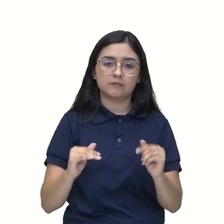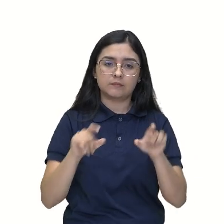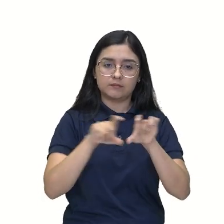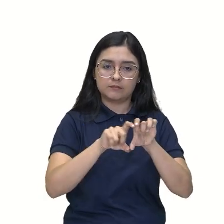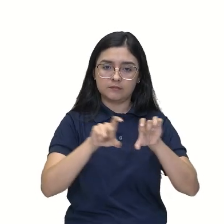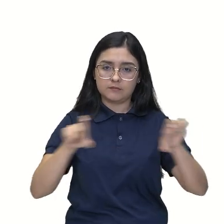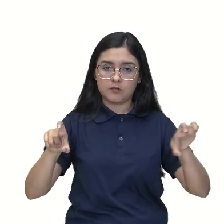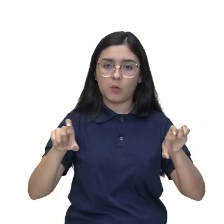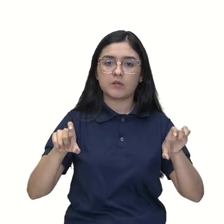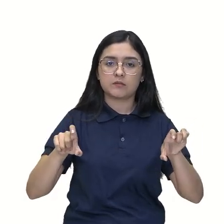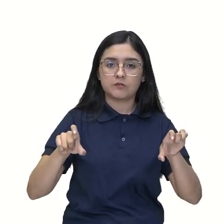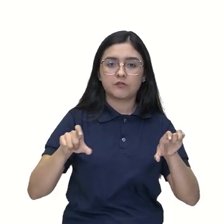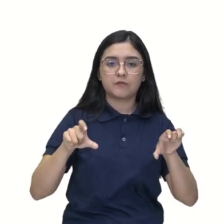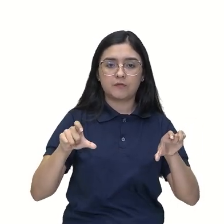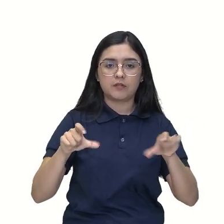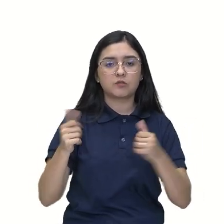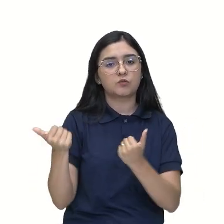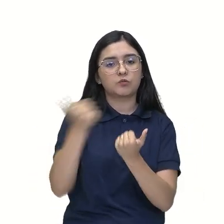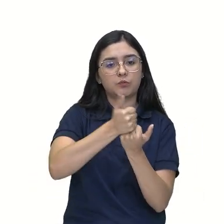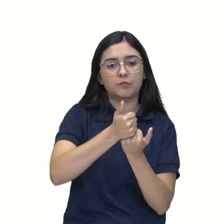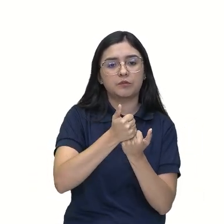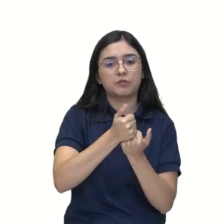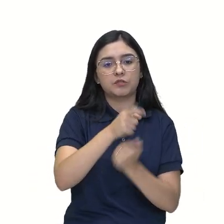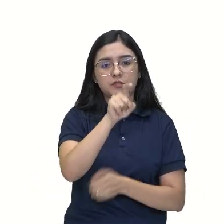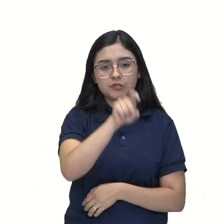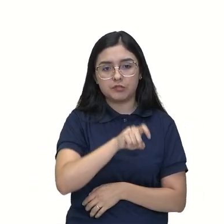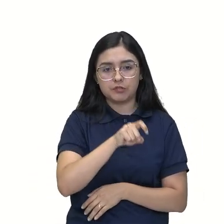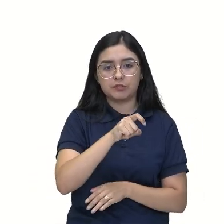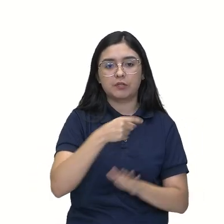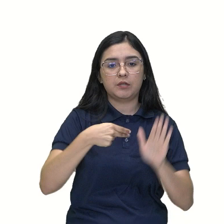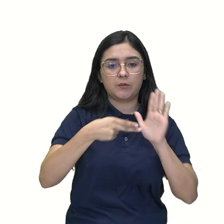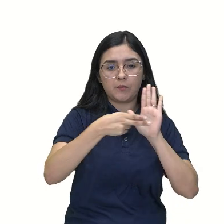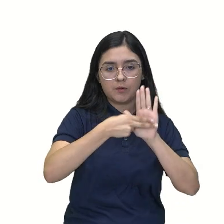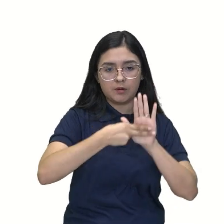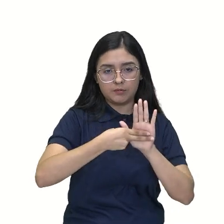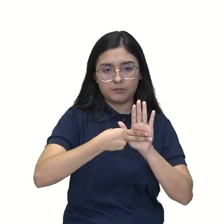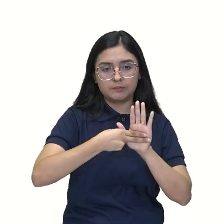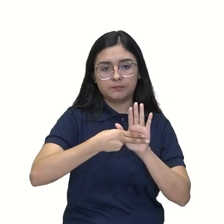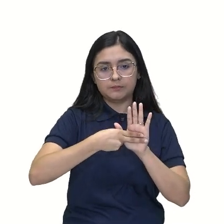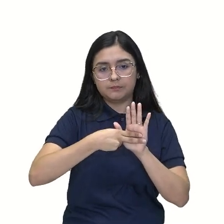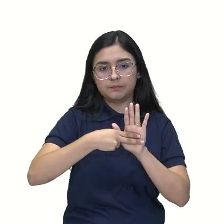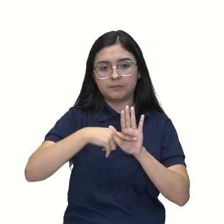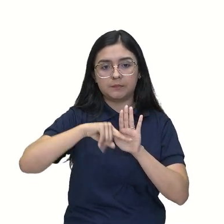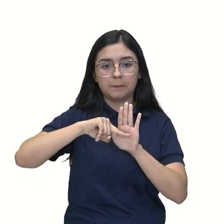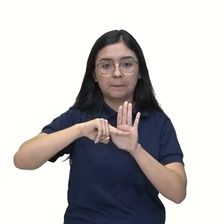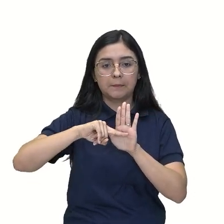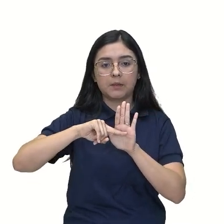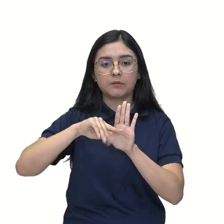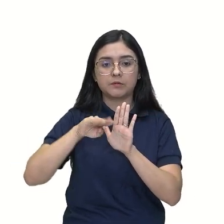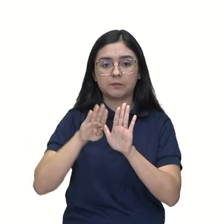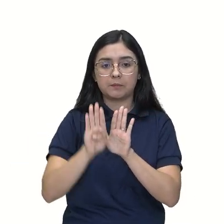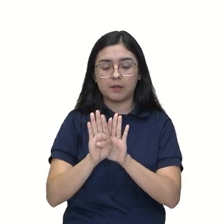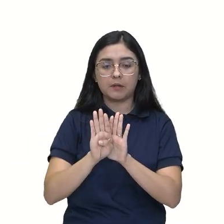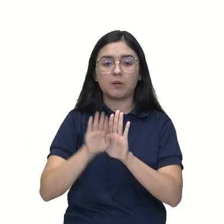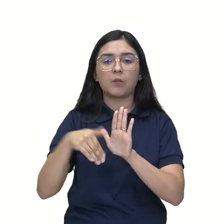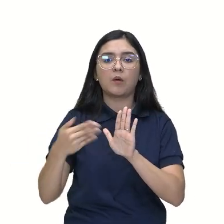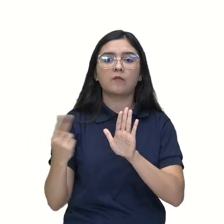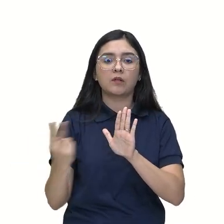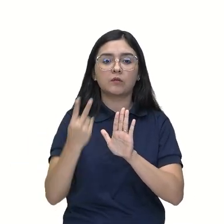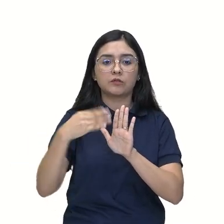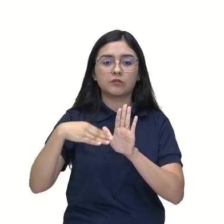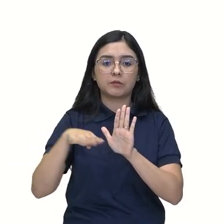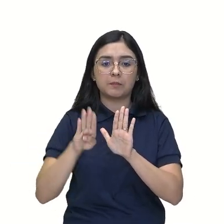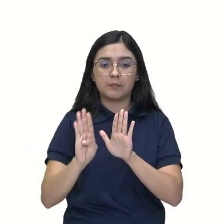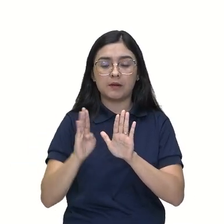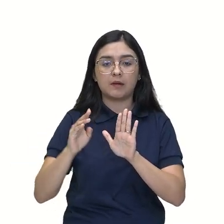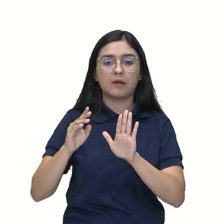expressão, na nossa equação aqui. Vai ficar x igual menos b. Quanto que vale b?